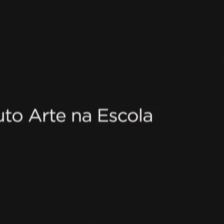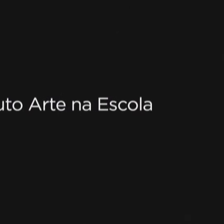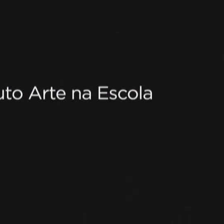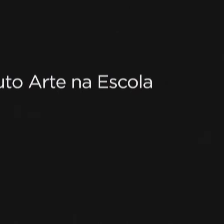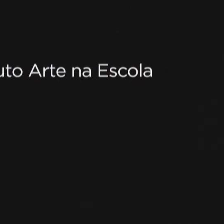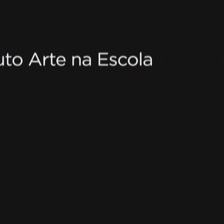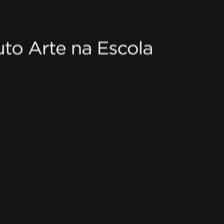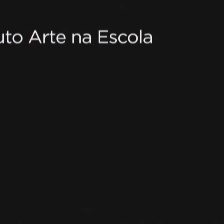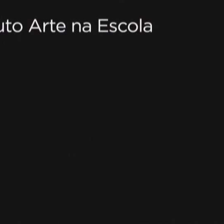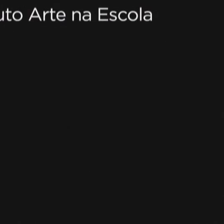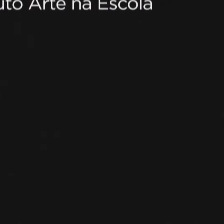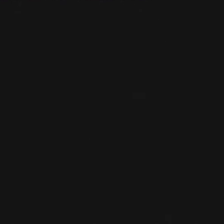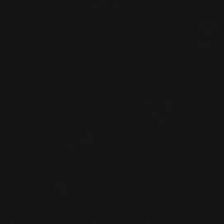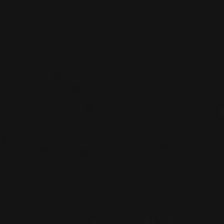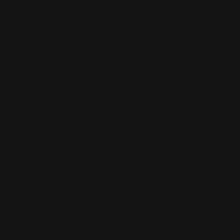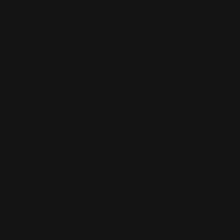Música